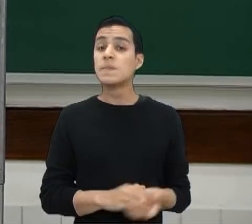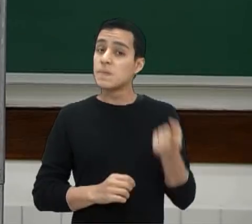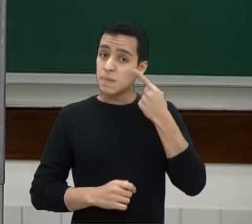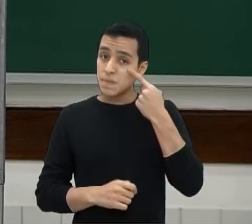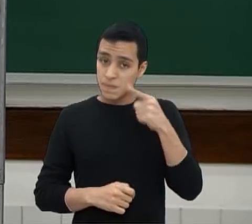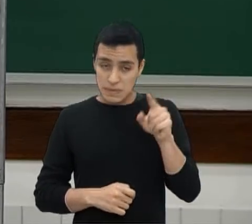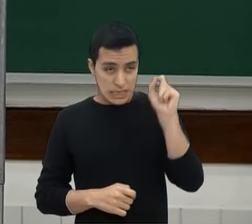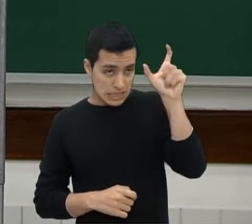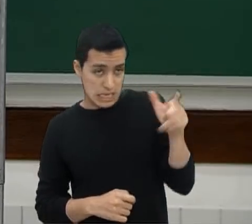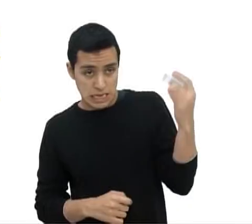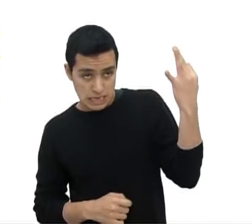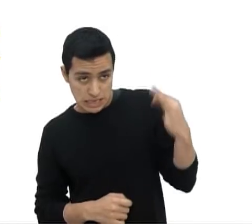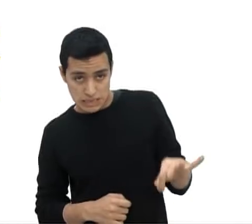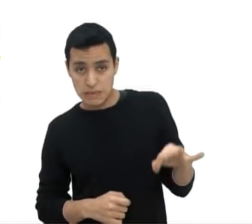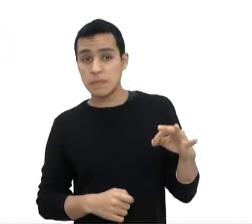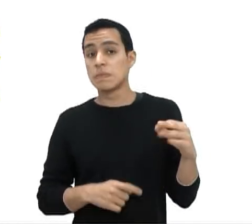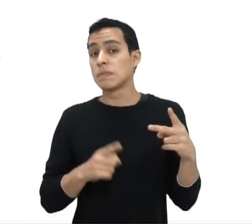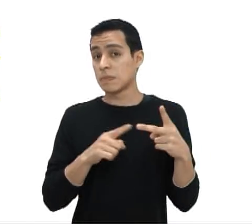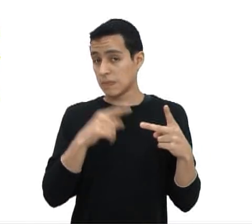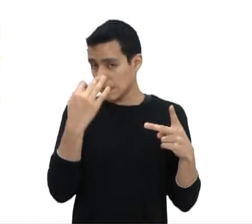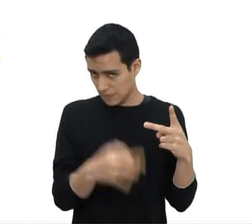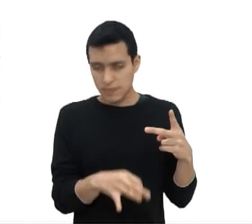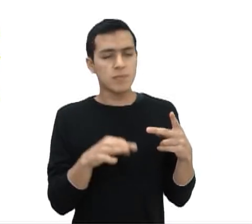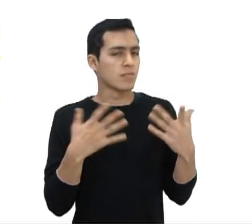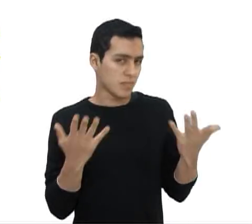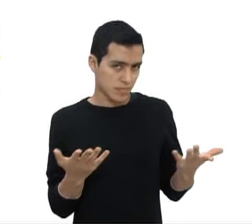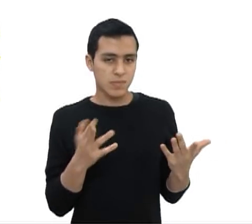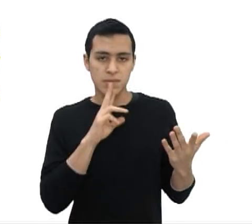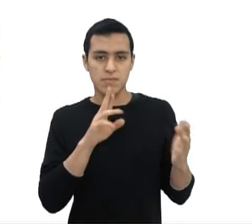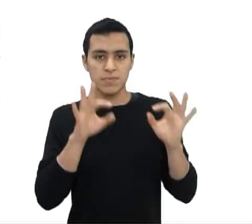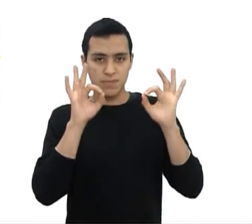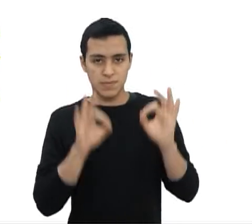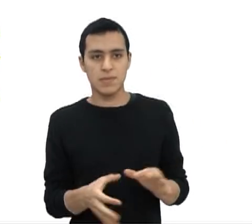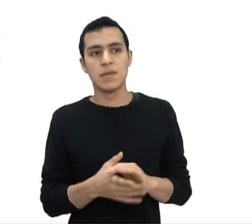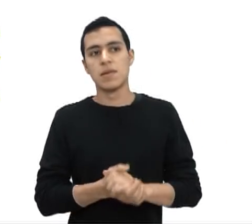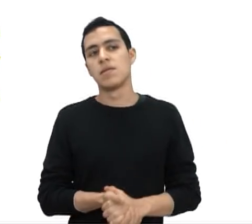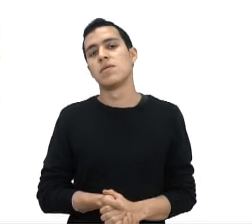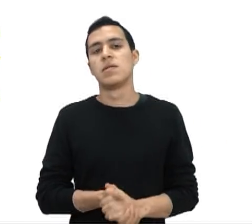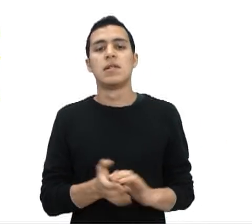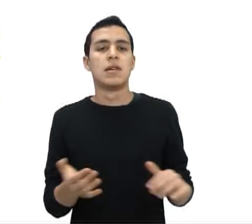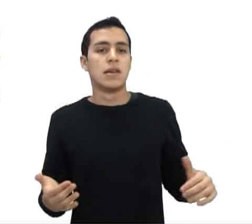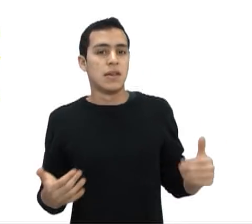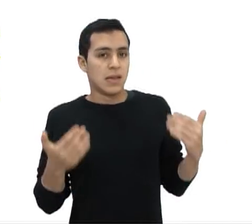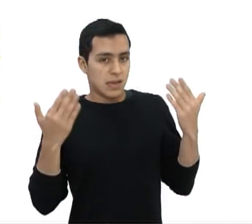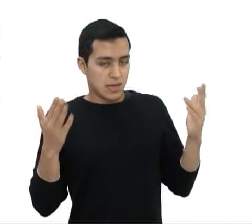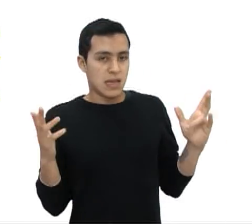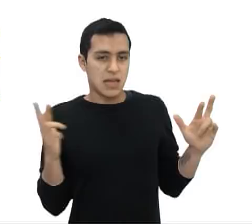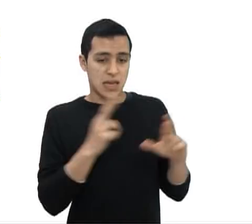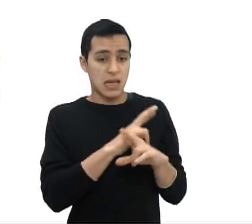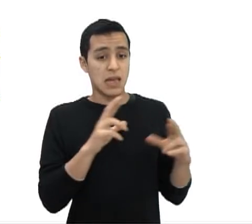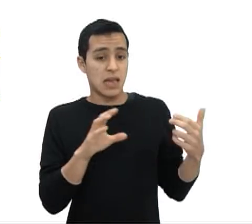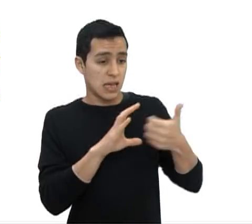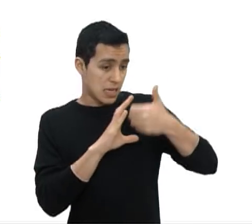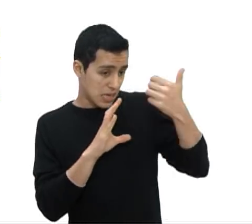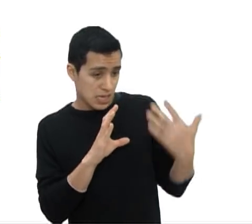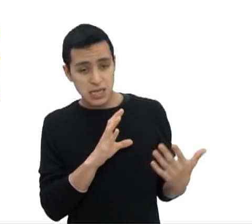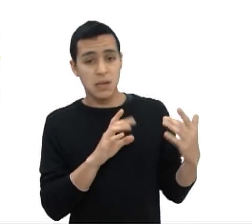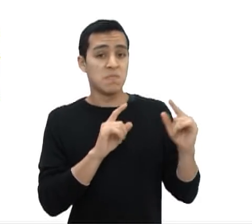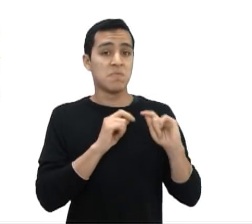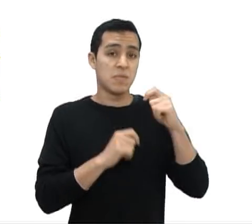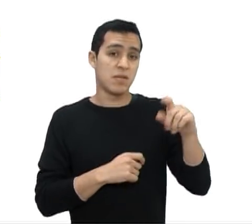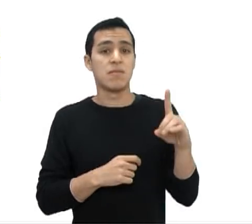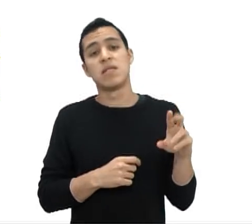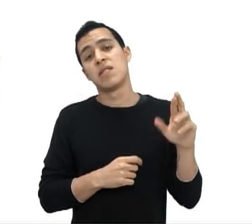Verificando quem acertou, quem marcou a segunda alternativa como resposta correta, né? Então, com relação às características da